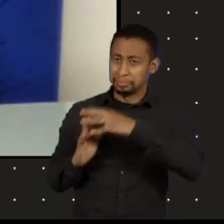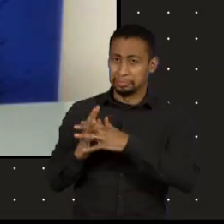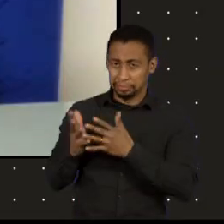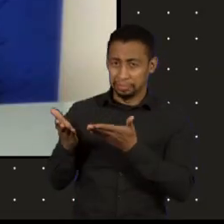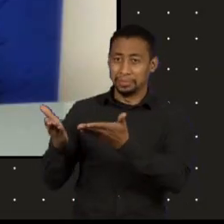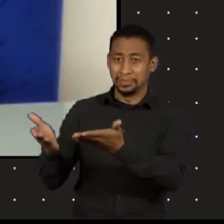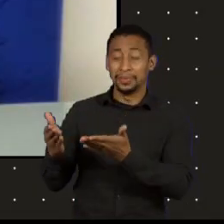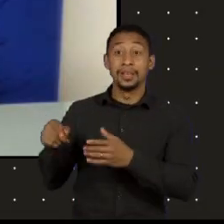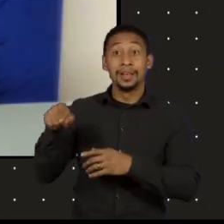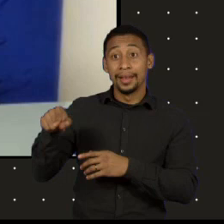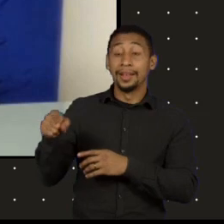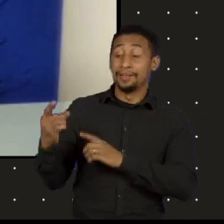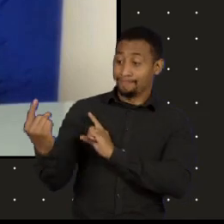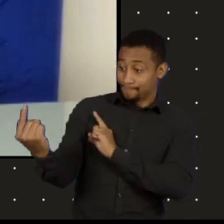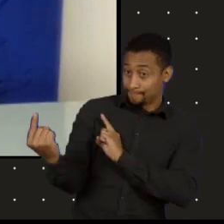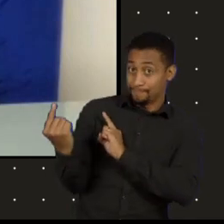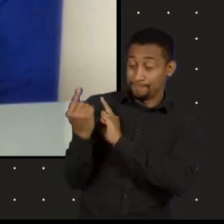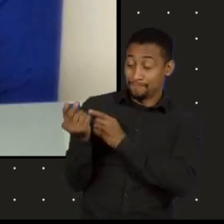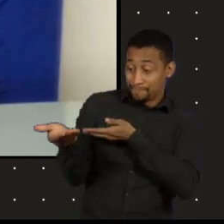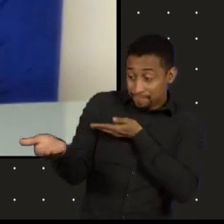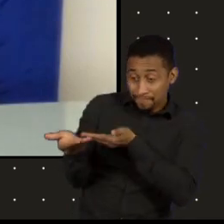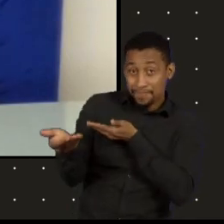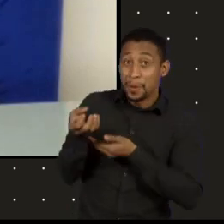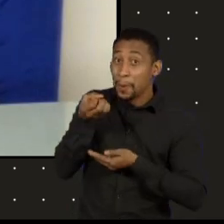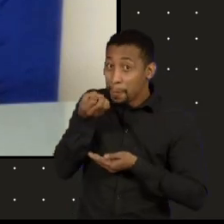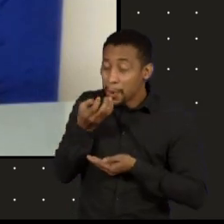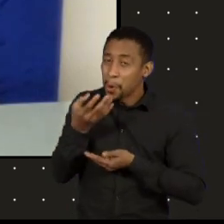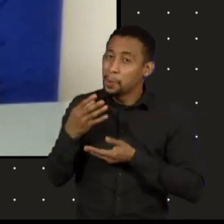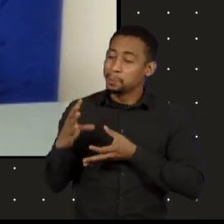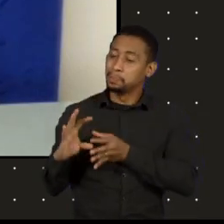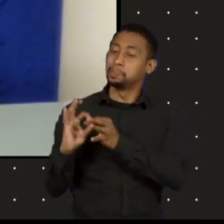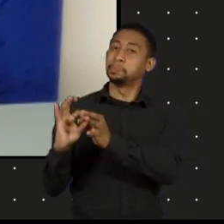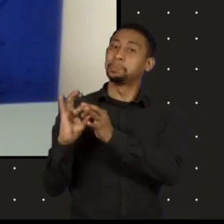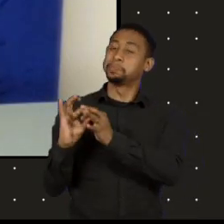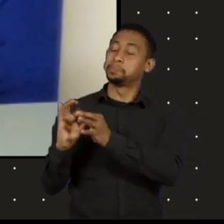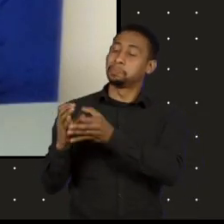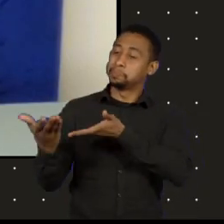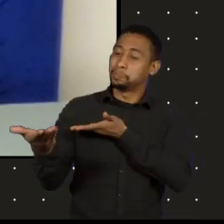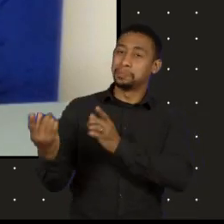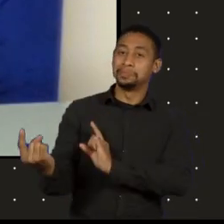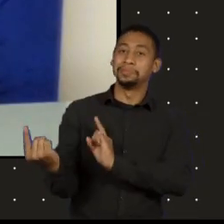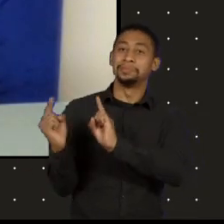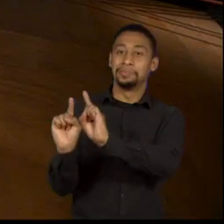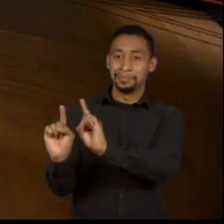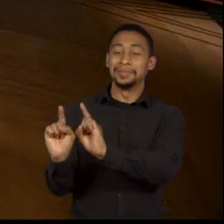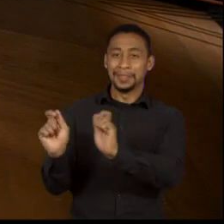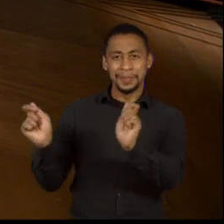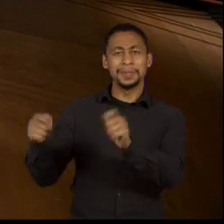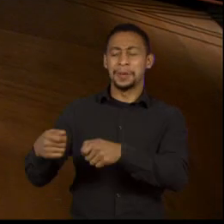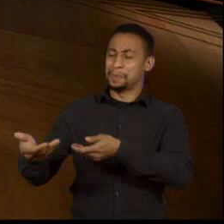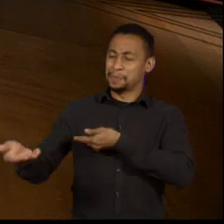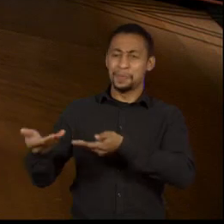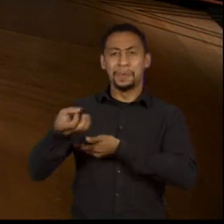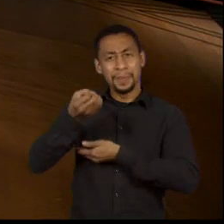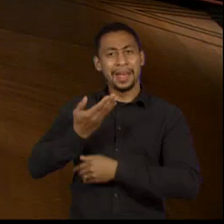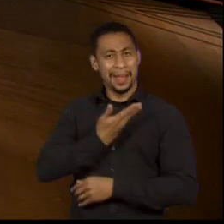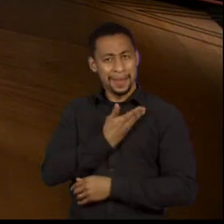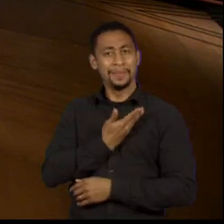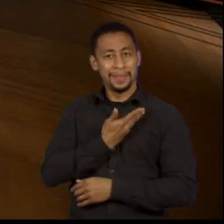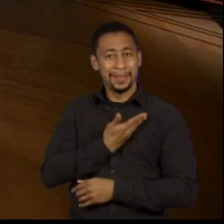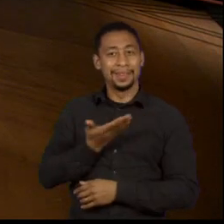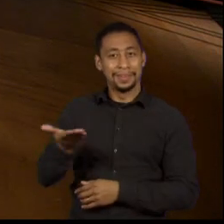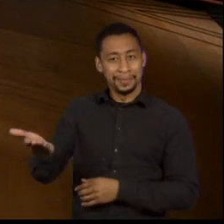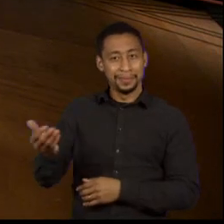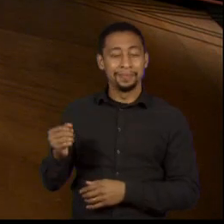lacaniana, ele é um psicanalista lacaniano. Então, acho que deve ser por aí que se dá o nosso encontro e a nossa amizade, né? Que